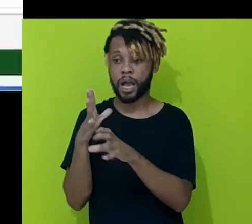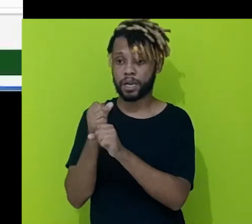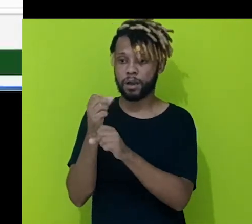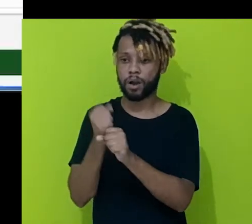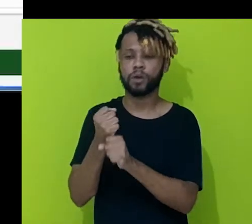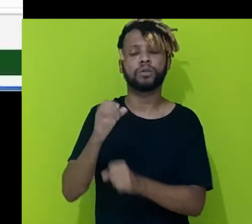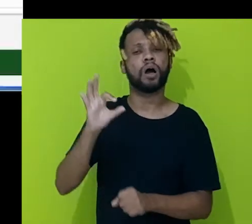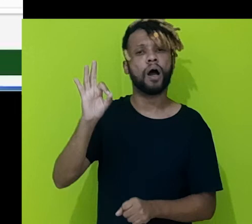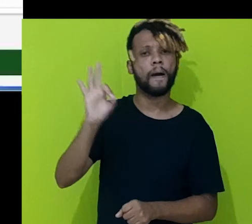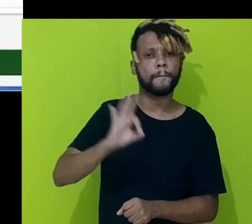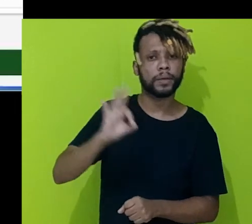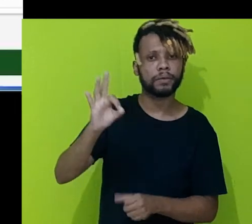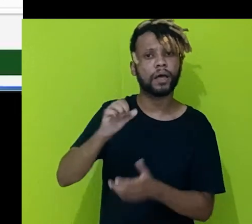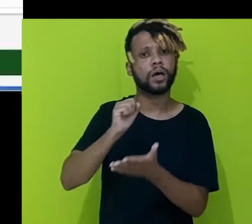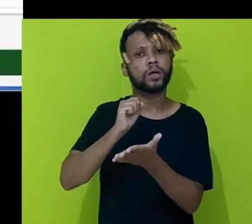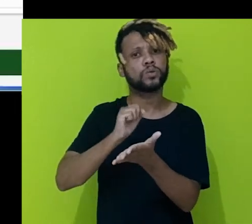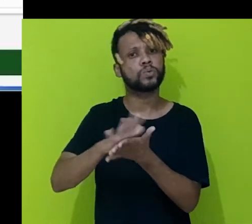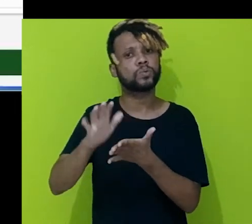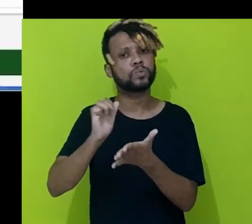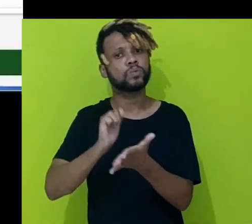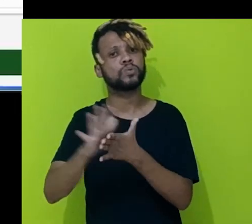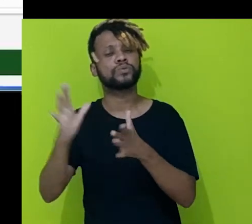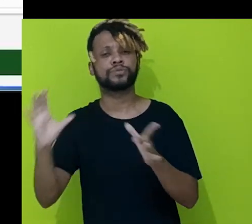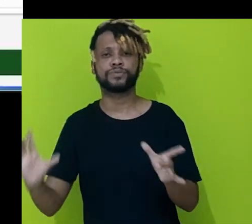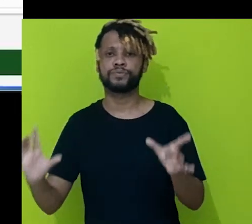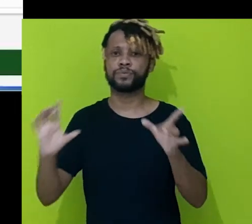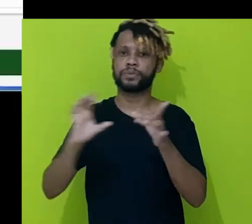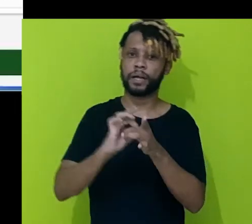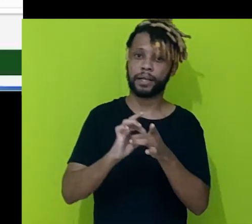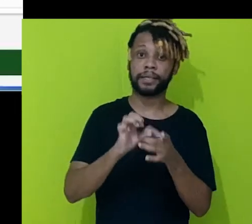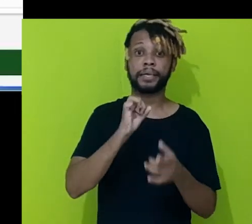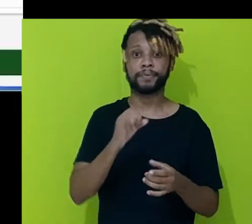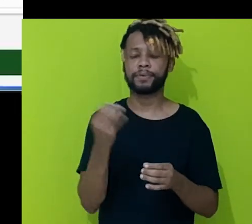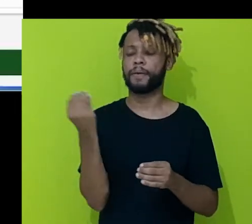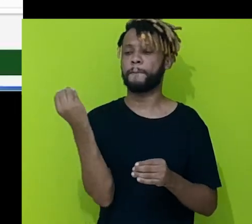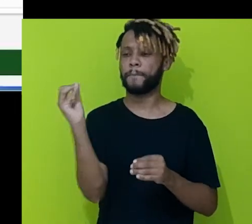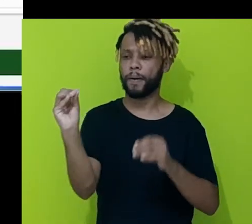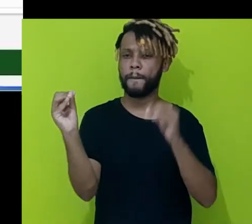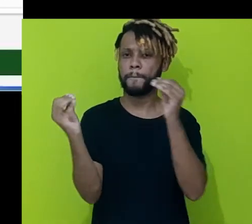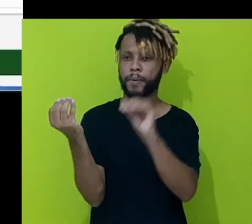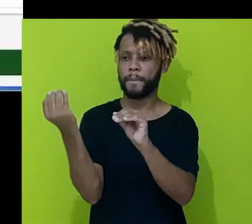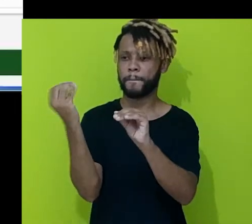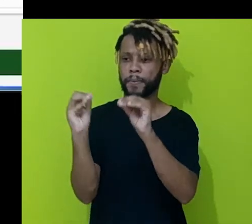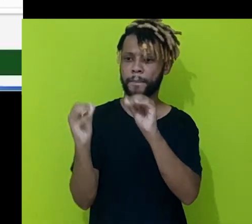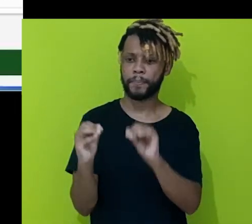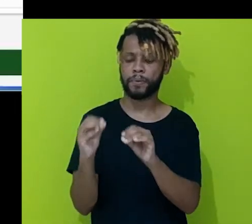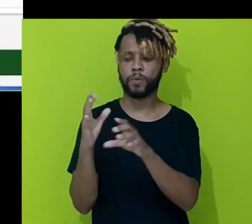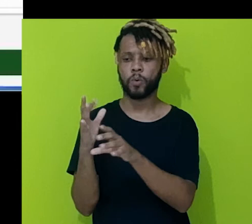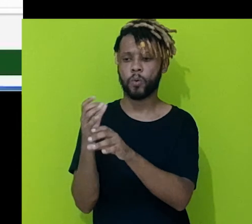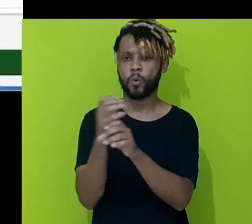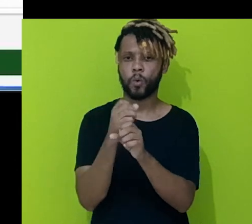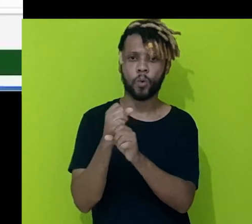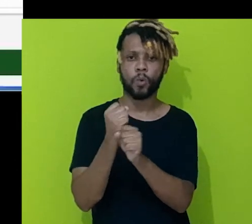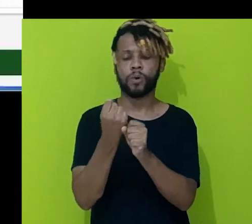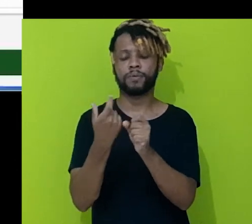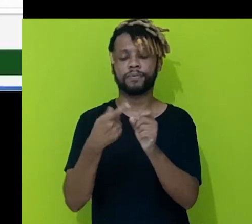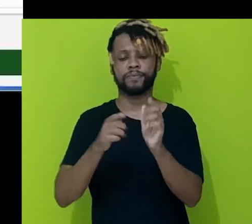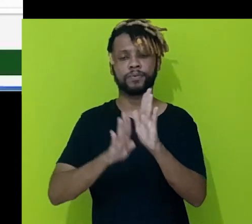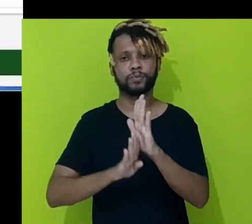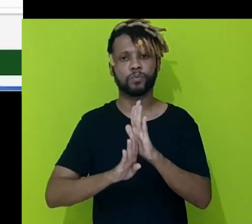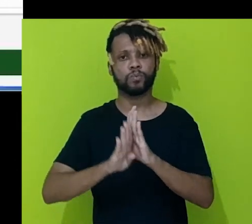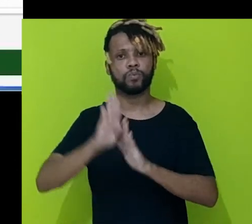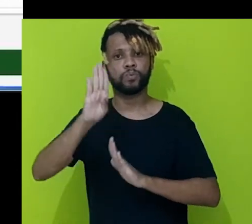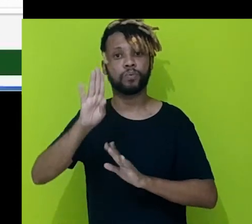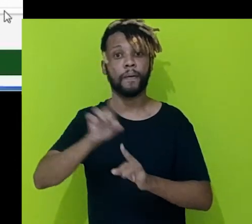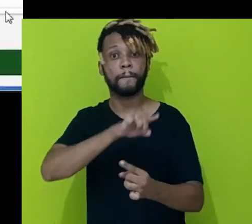os percentuais dos custos vinculados. Então, quanto mais valores você adiciona aqui, maior são os seus custos vinculados